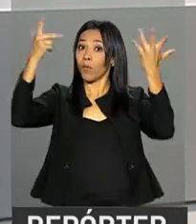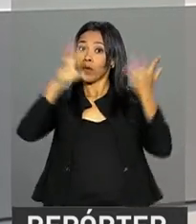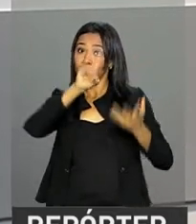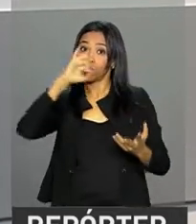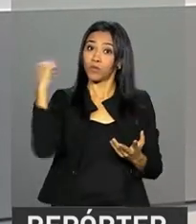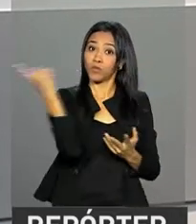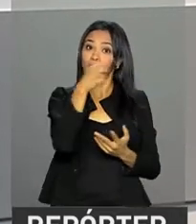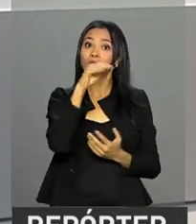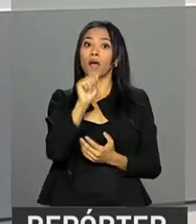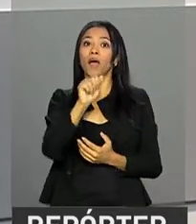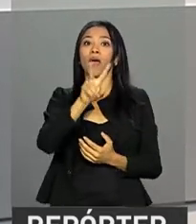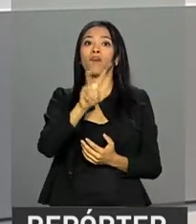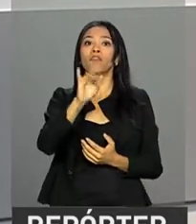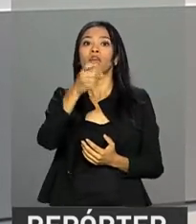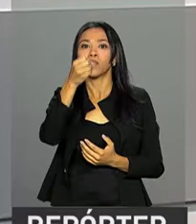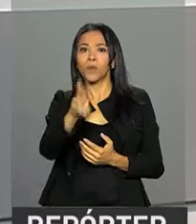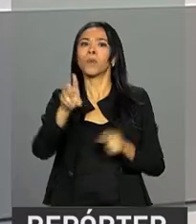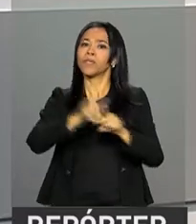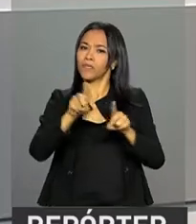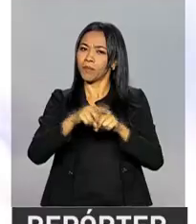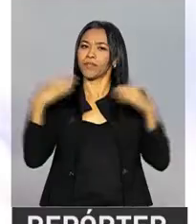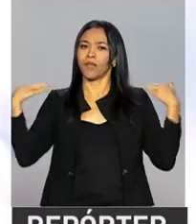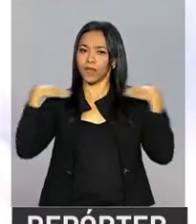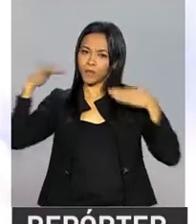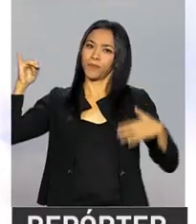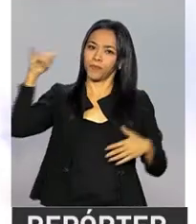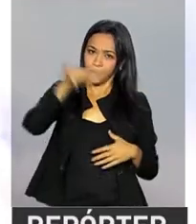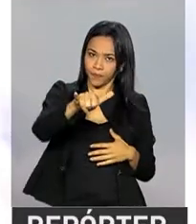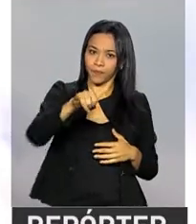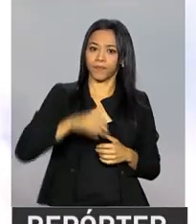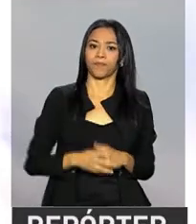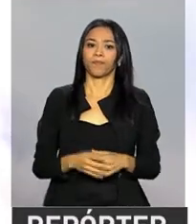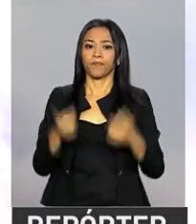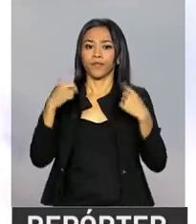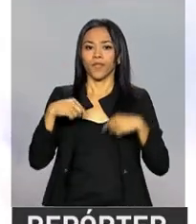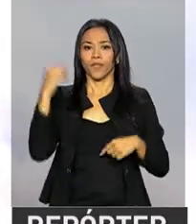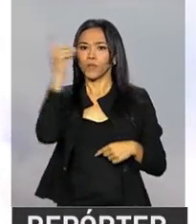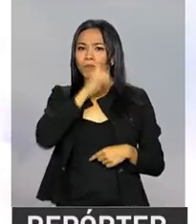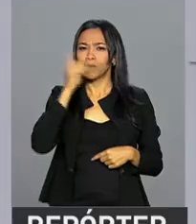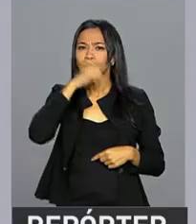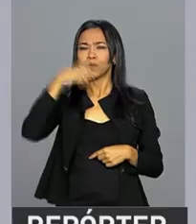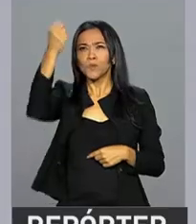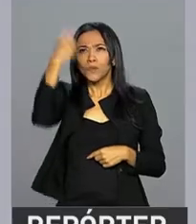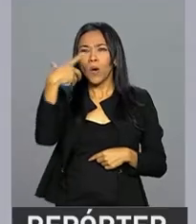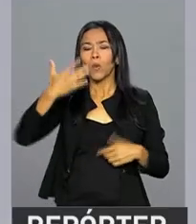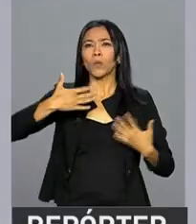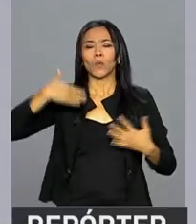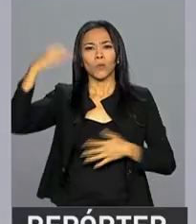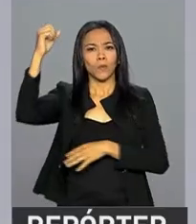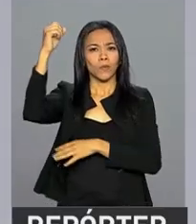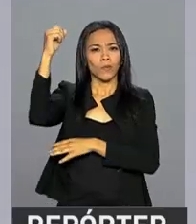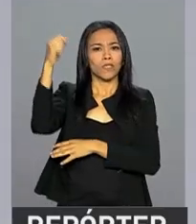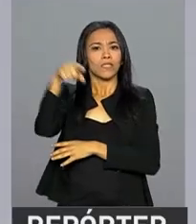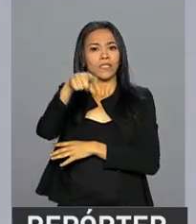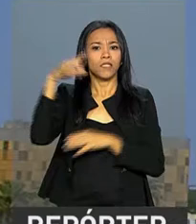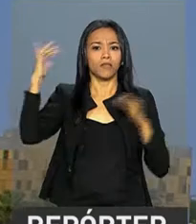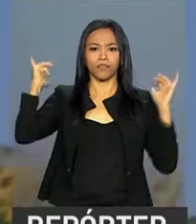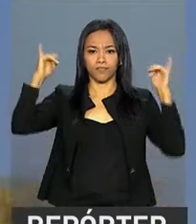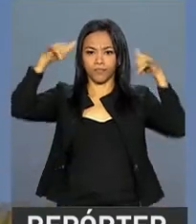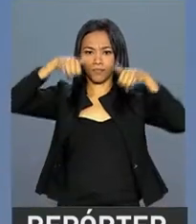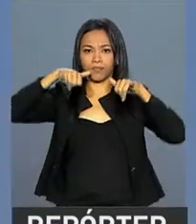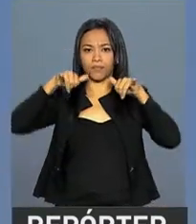e o dia da força aérea brasileira domingo de sol quente sobrevôo de caças da força aérea brasileira